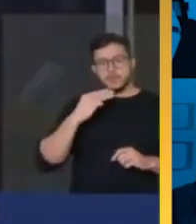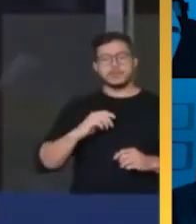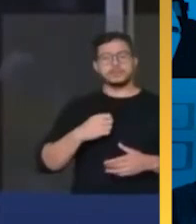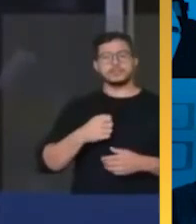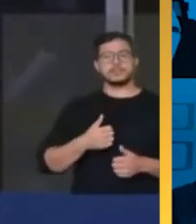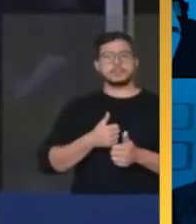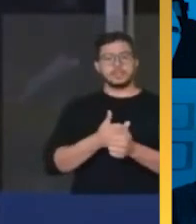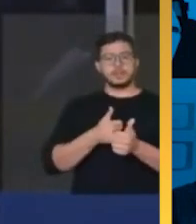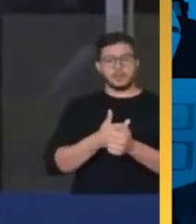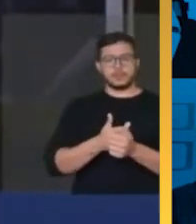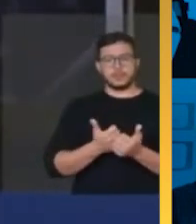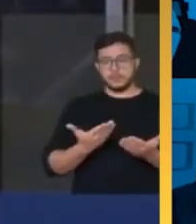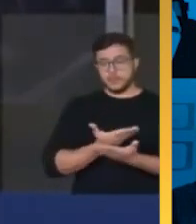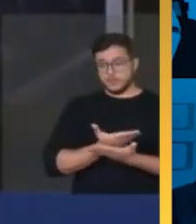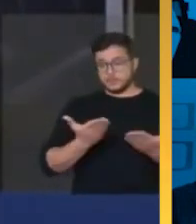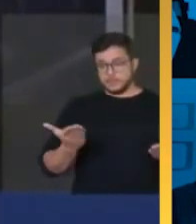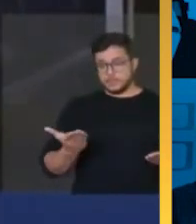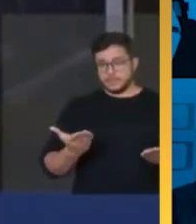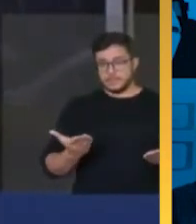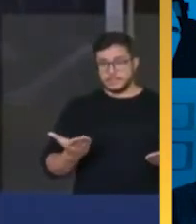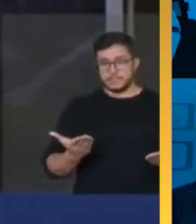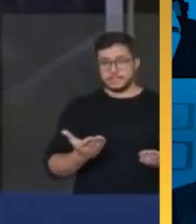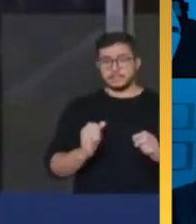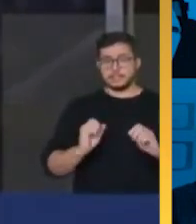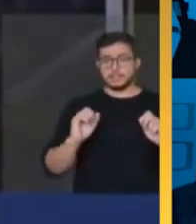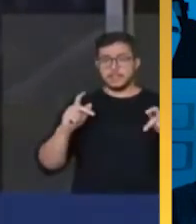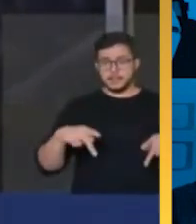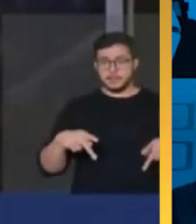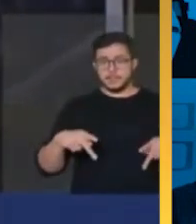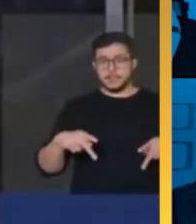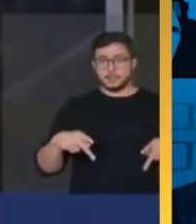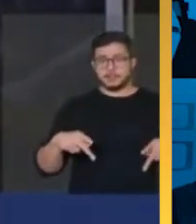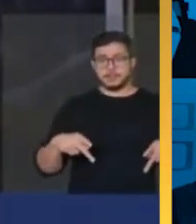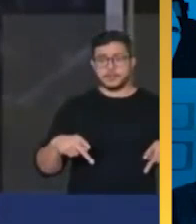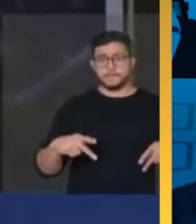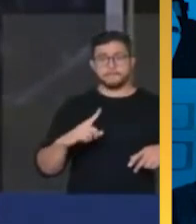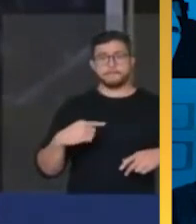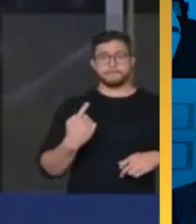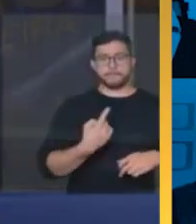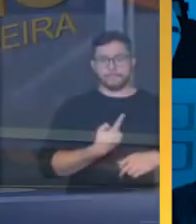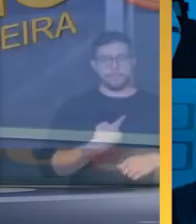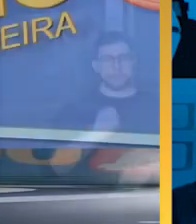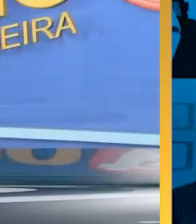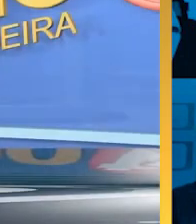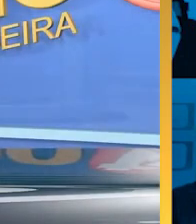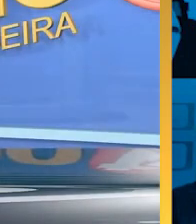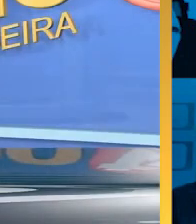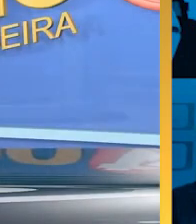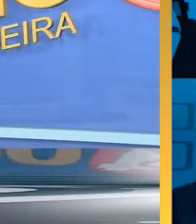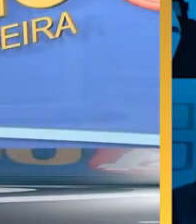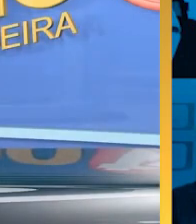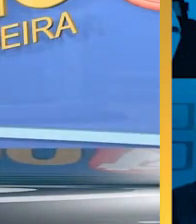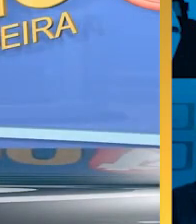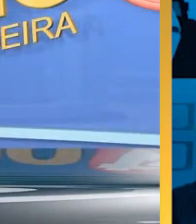essa luta. A você, meu amigo, minha amiga, aposentado e pensionista, nós não vamos parar. Então